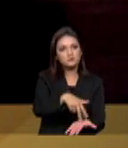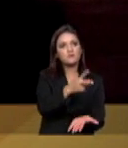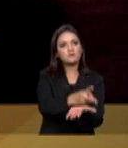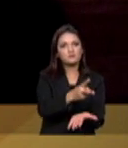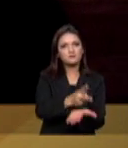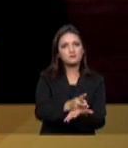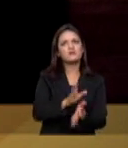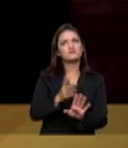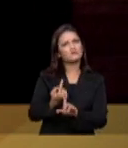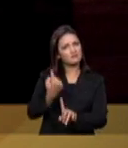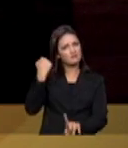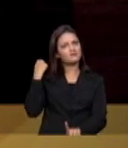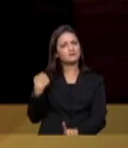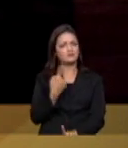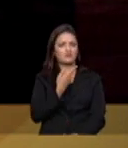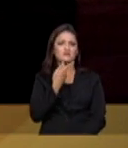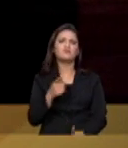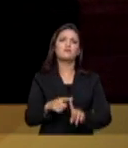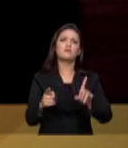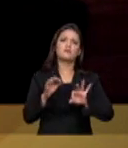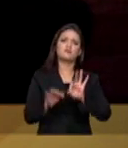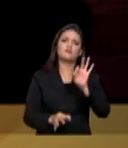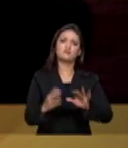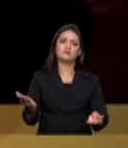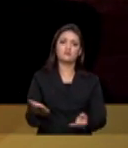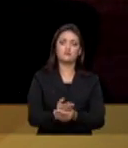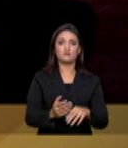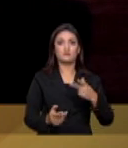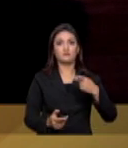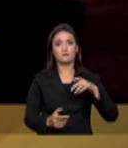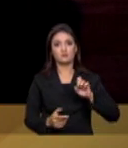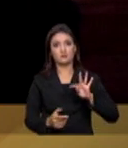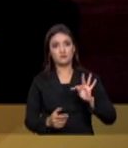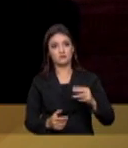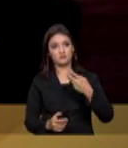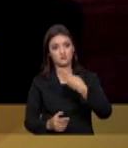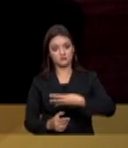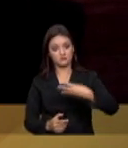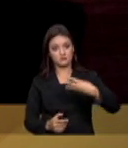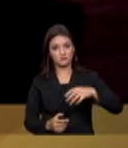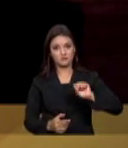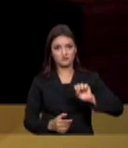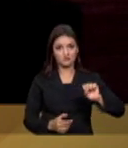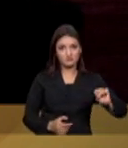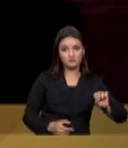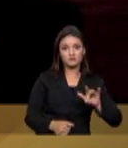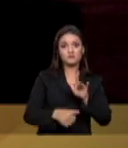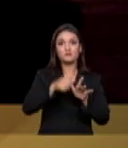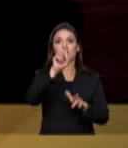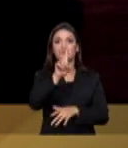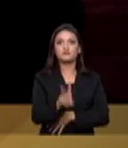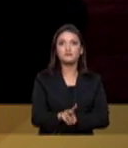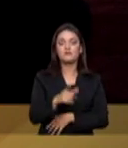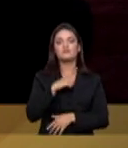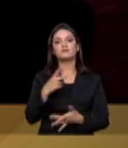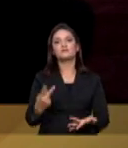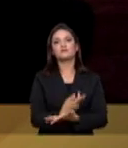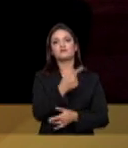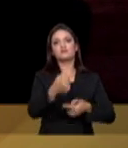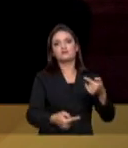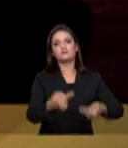momentos anteriores põe no julgamento da peste as 88 a primeira vez que cê de bar